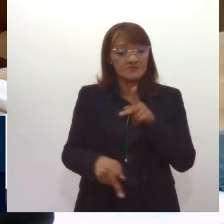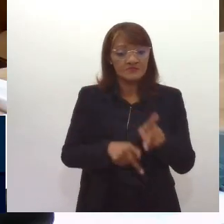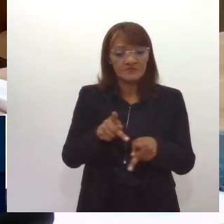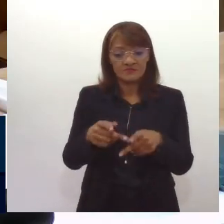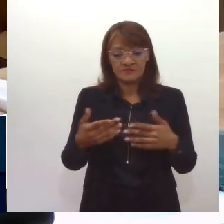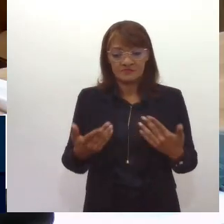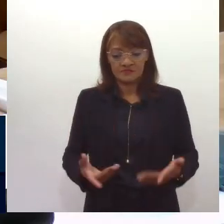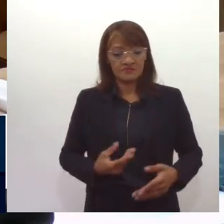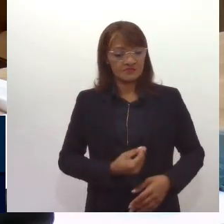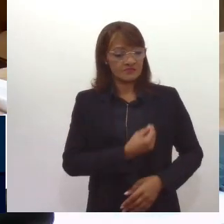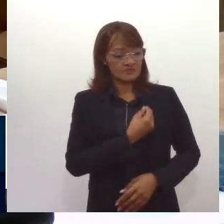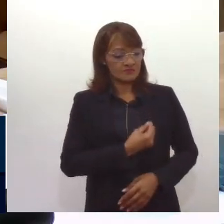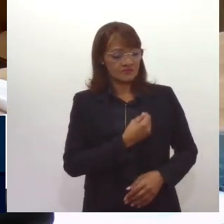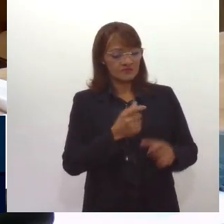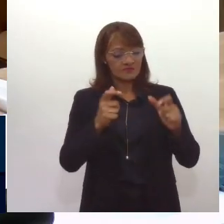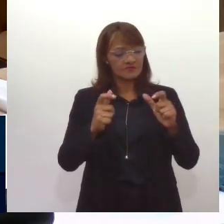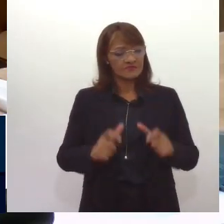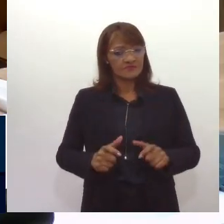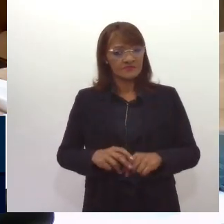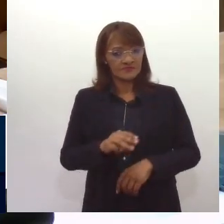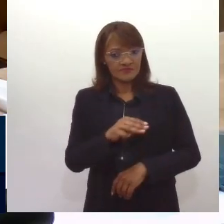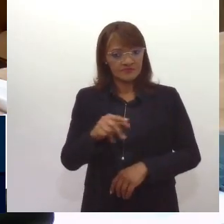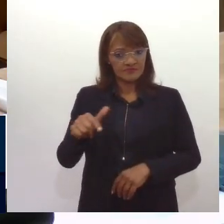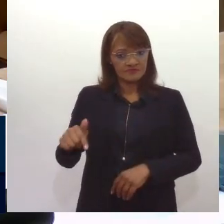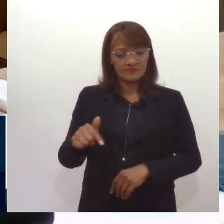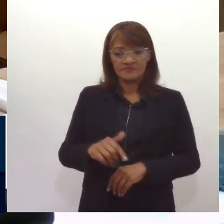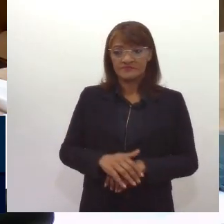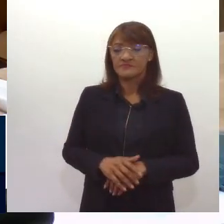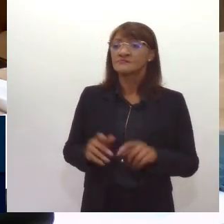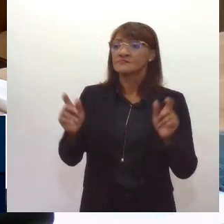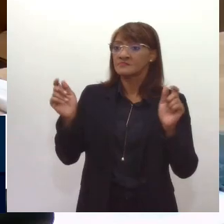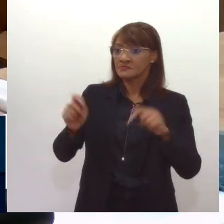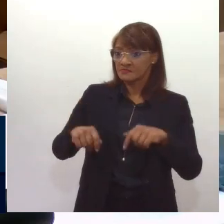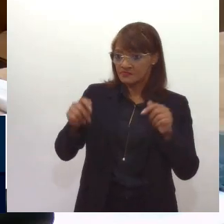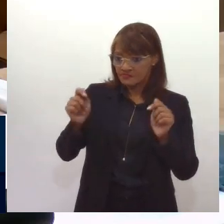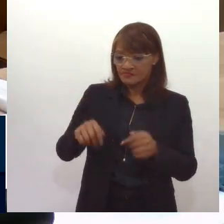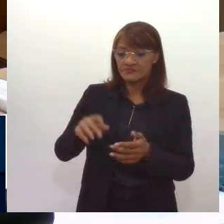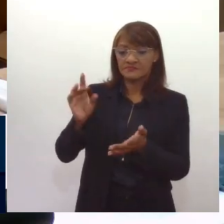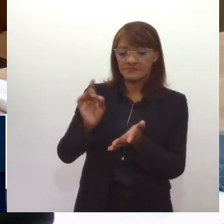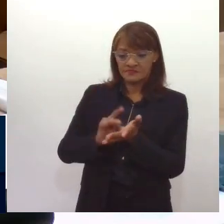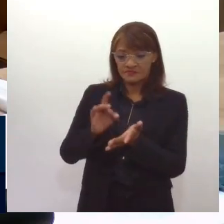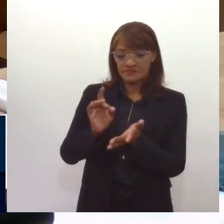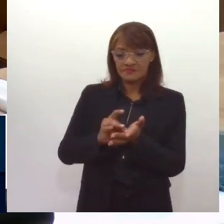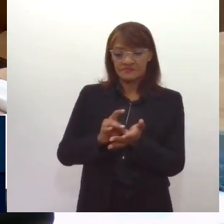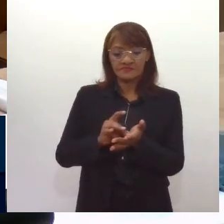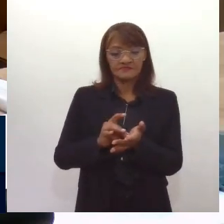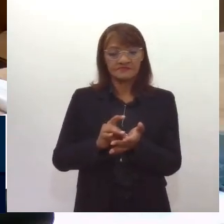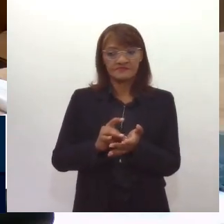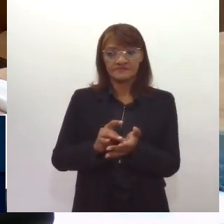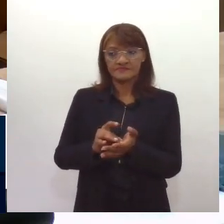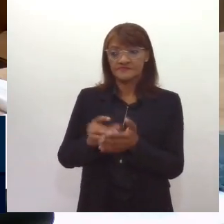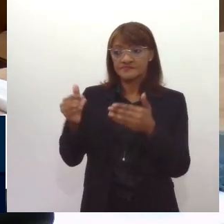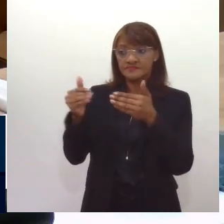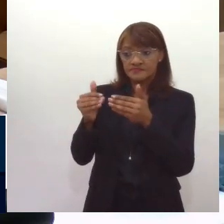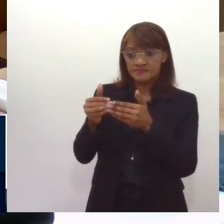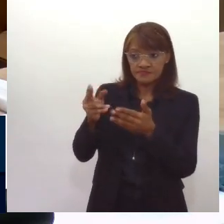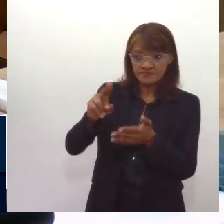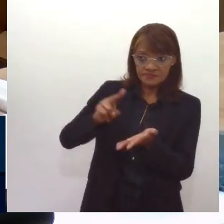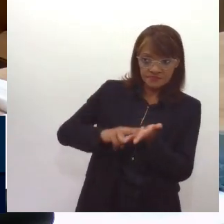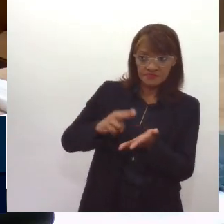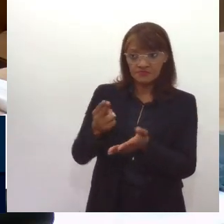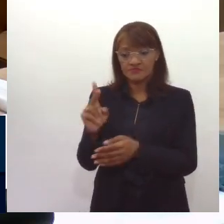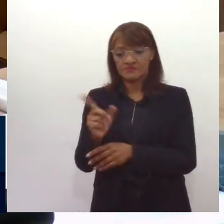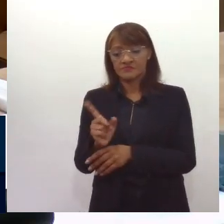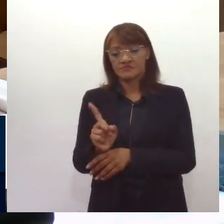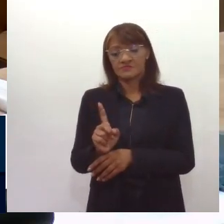que podem definir se realmente, né, concordam ou não, porque a gente sabe que existe